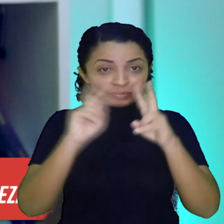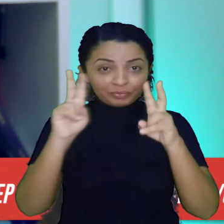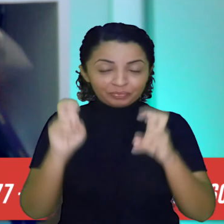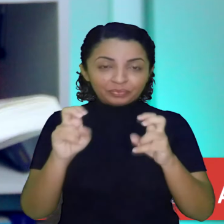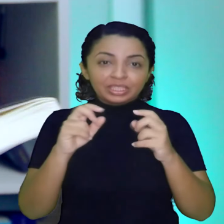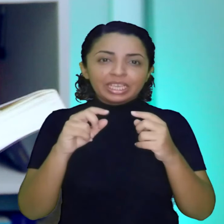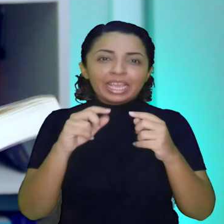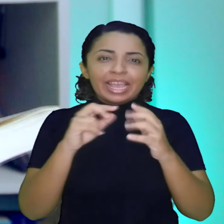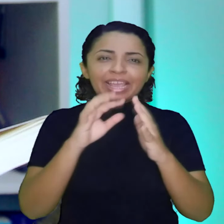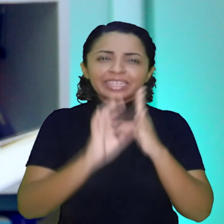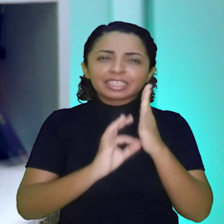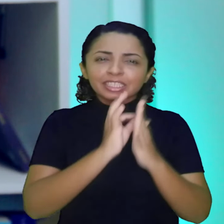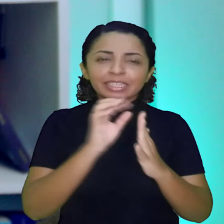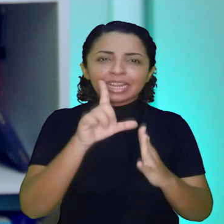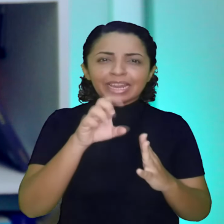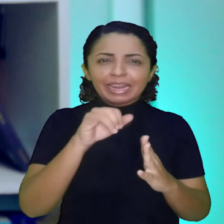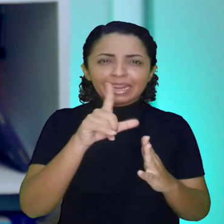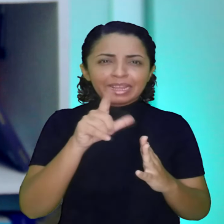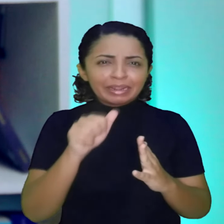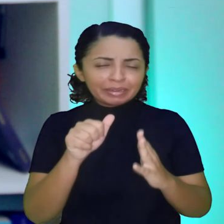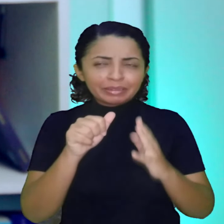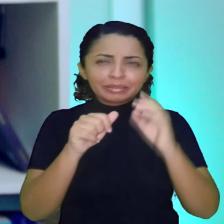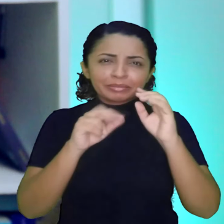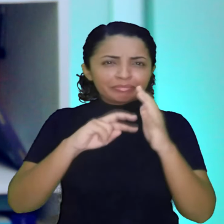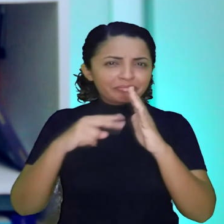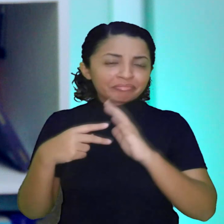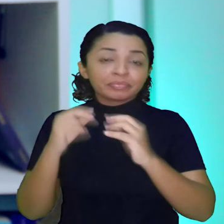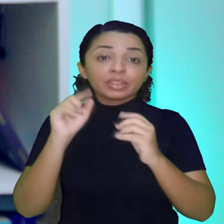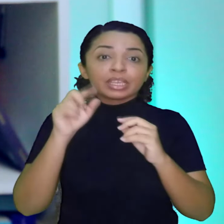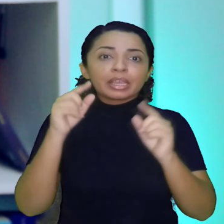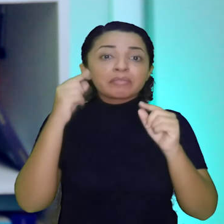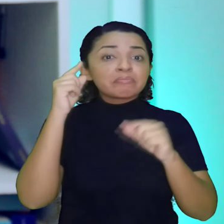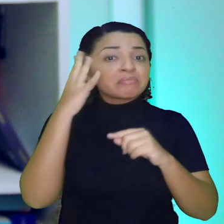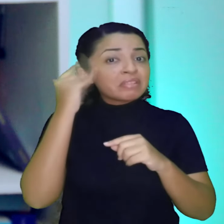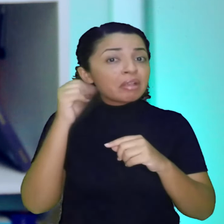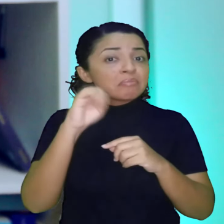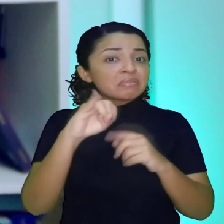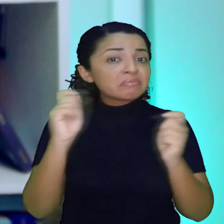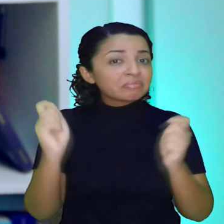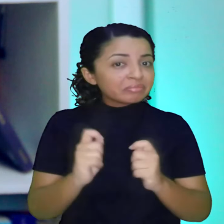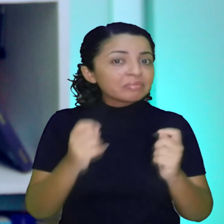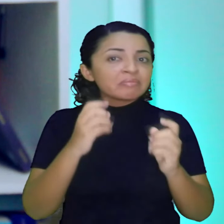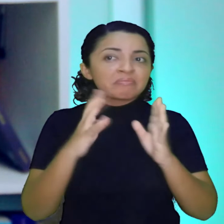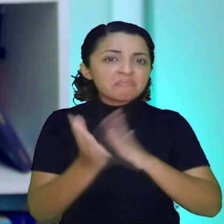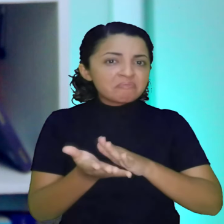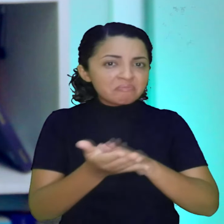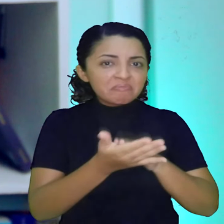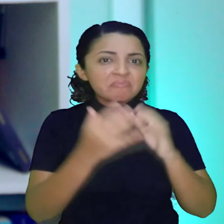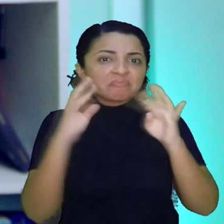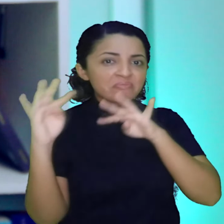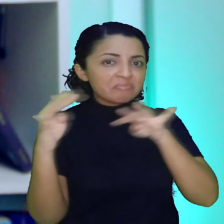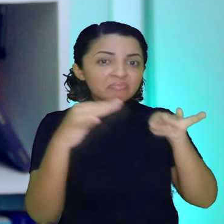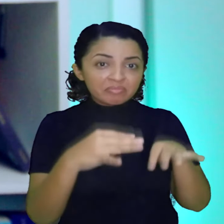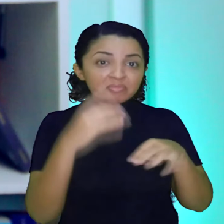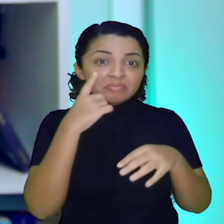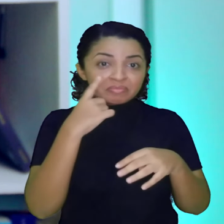Raven Leilani. E a gente vai entender se merece mesmo todos esses holofotes, todos esses elogios que vem recebendo nas últimas